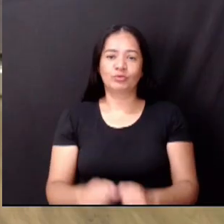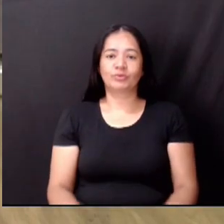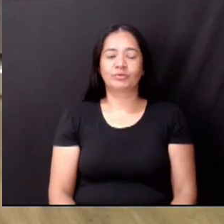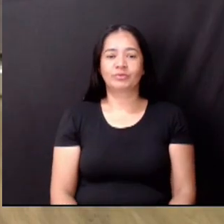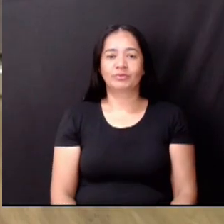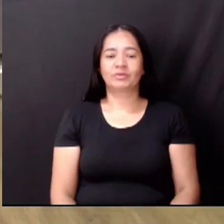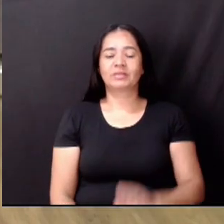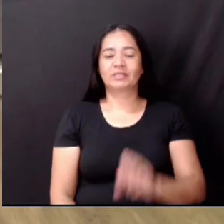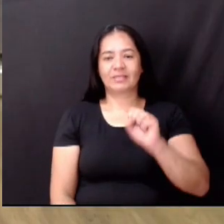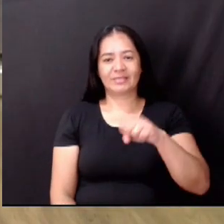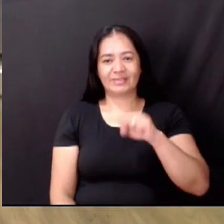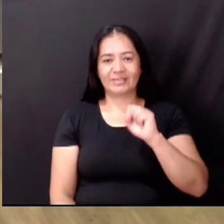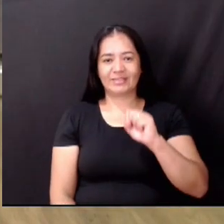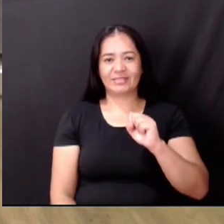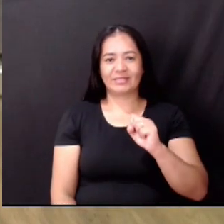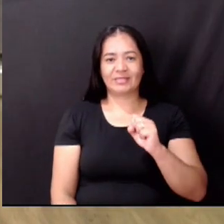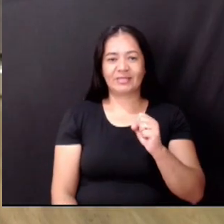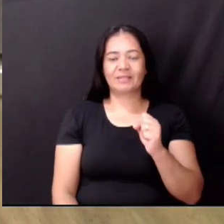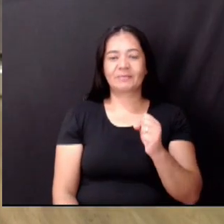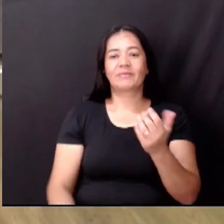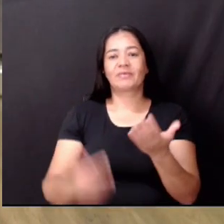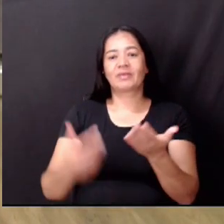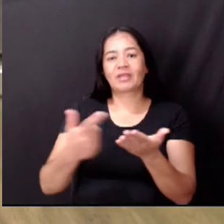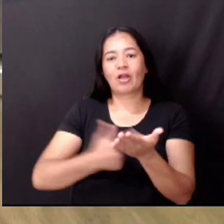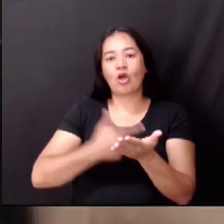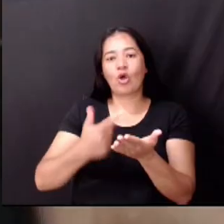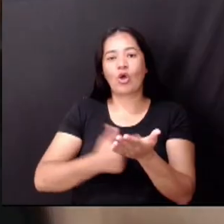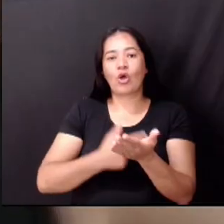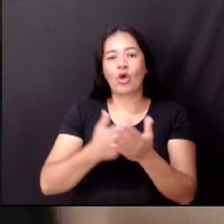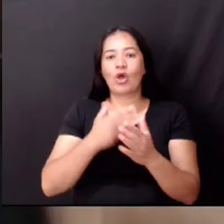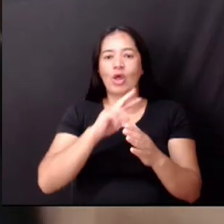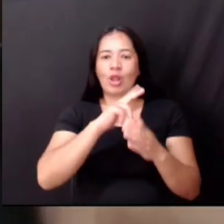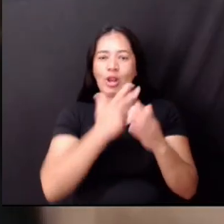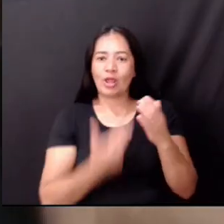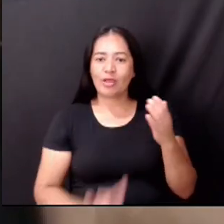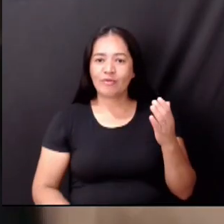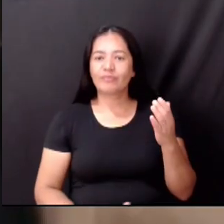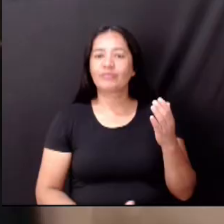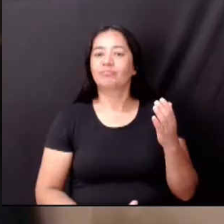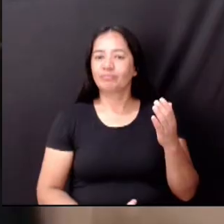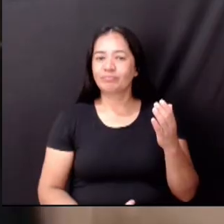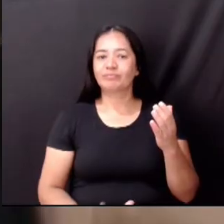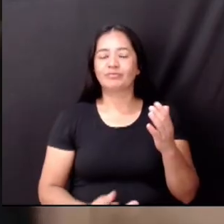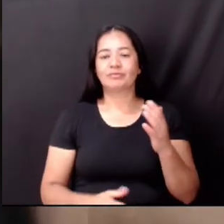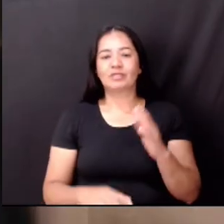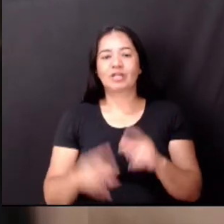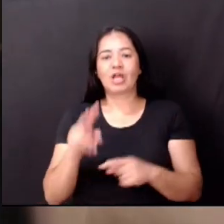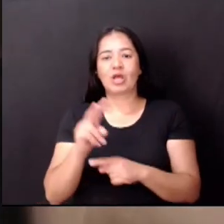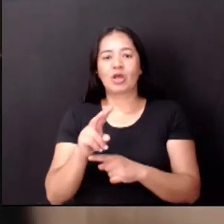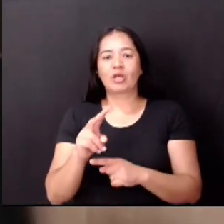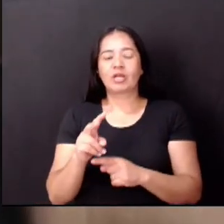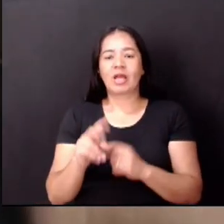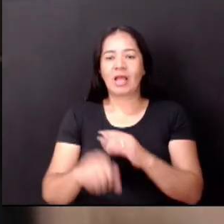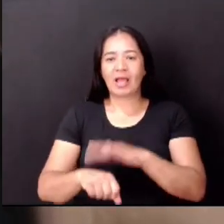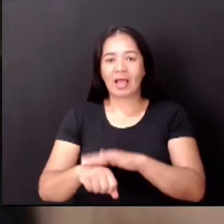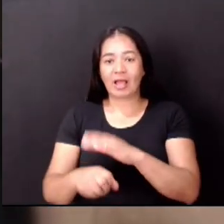edição bilíngue, uma edição muito cuidadosa. Ela acontece graças aos auspícios da Lei Rouanet, os mecanismos